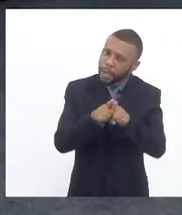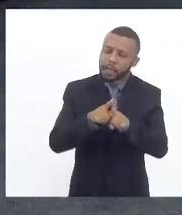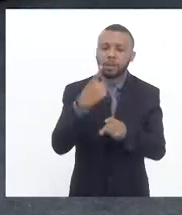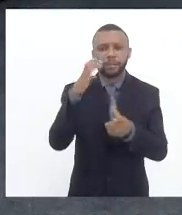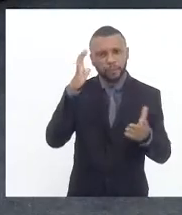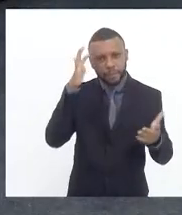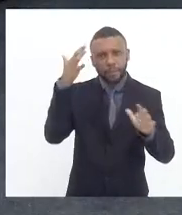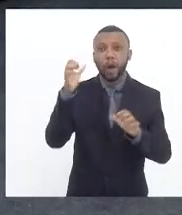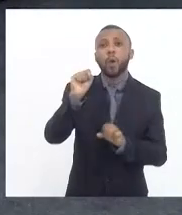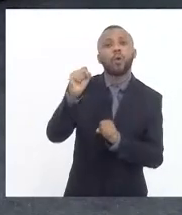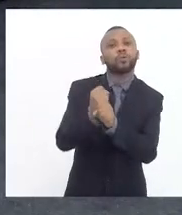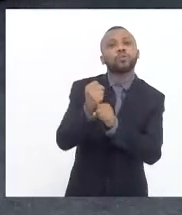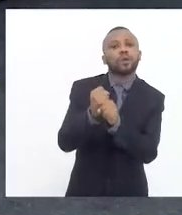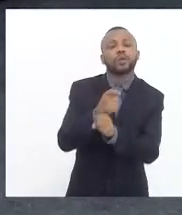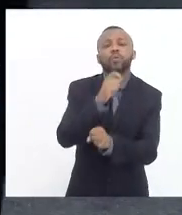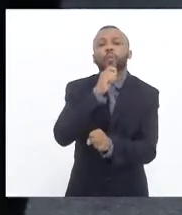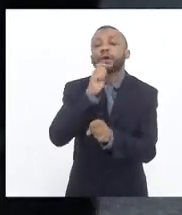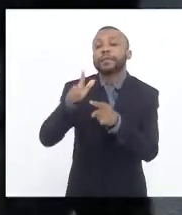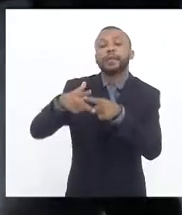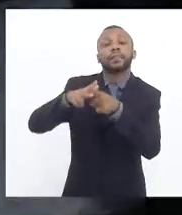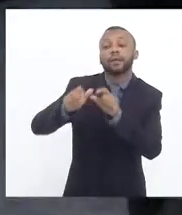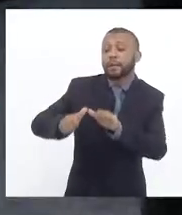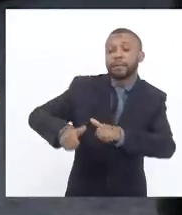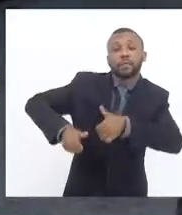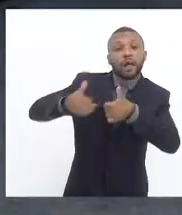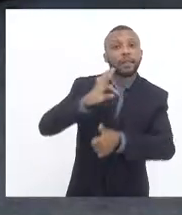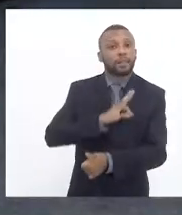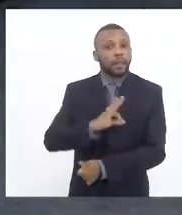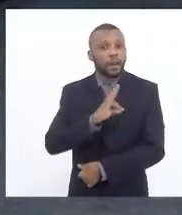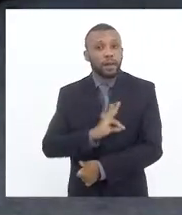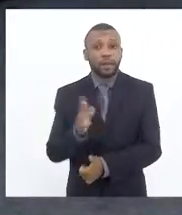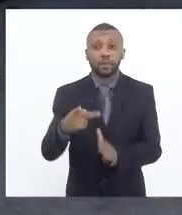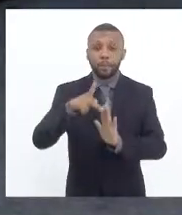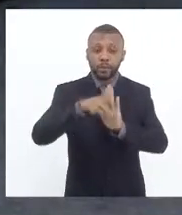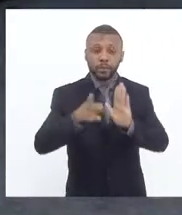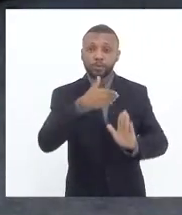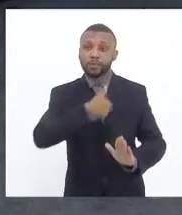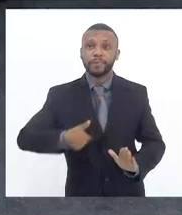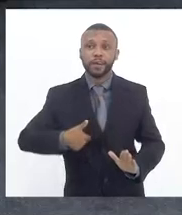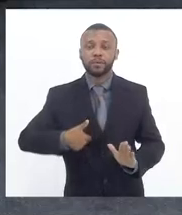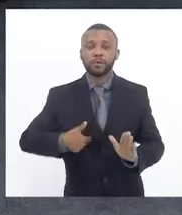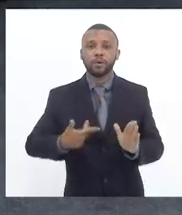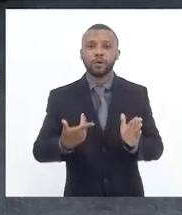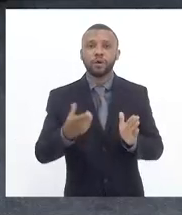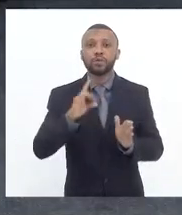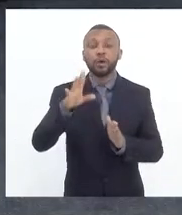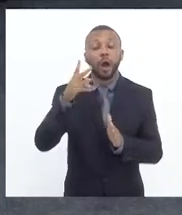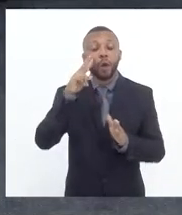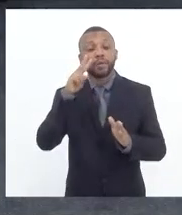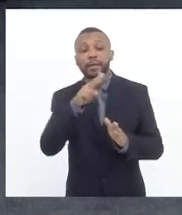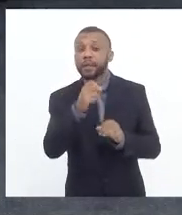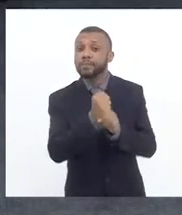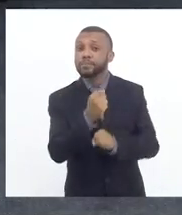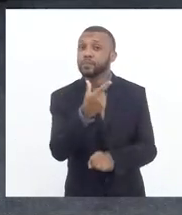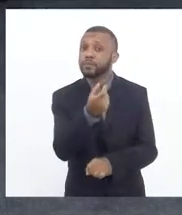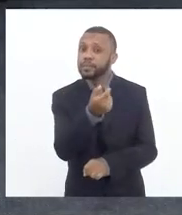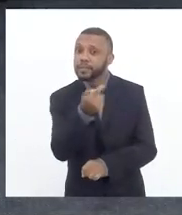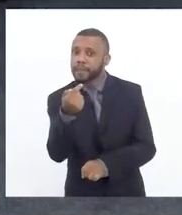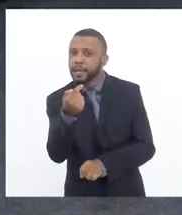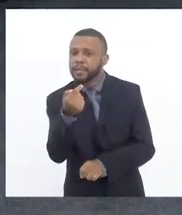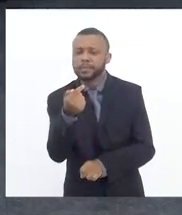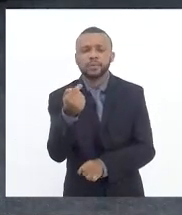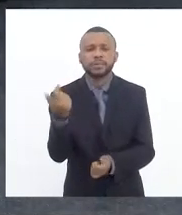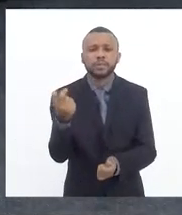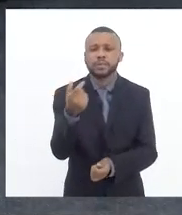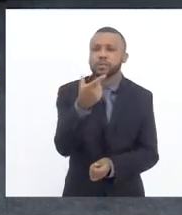nessa situação 8:00 tem reajuste há oito anos e o projeto do governo só considera a parte 2017 e